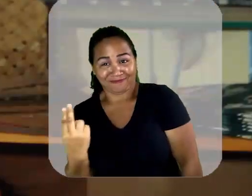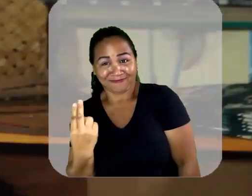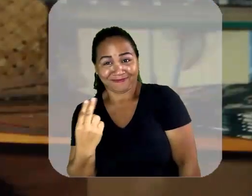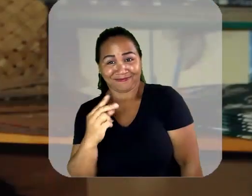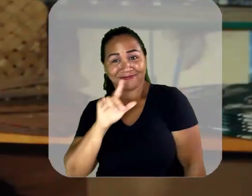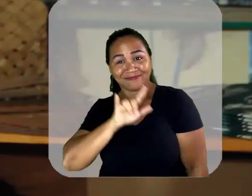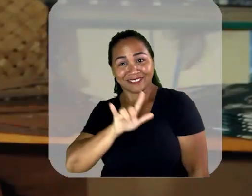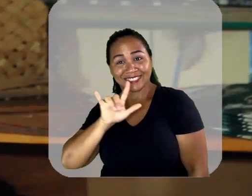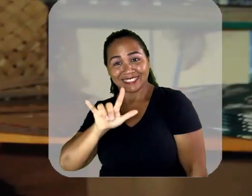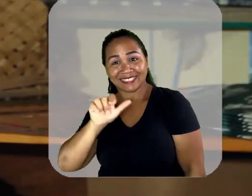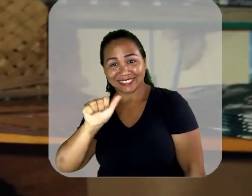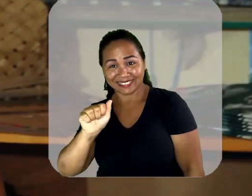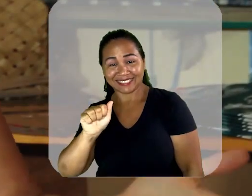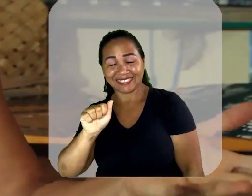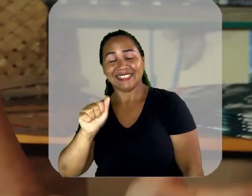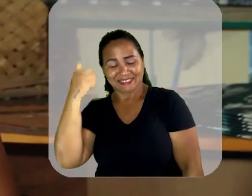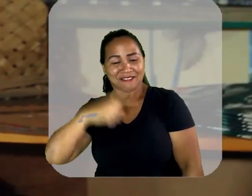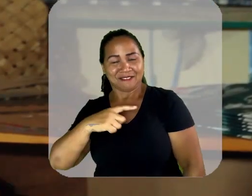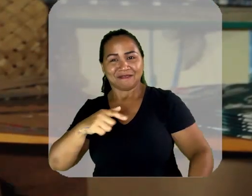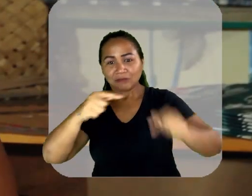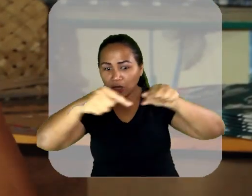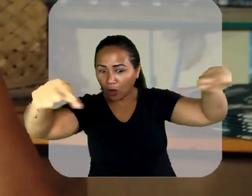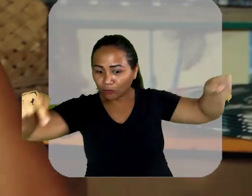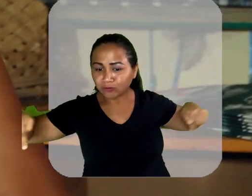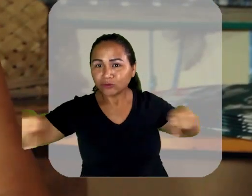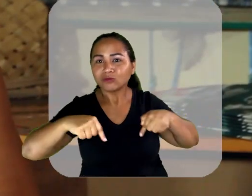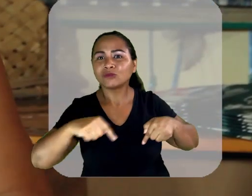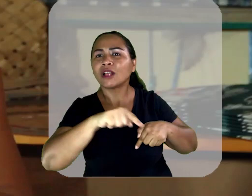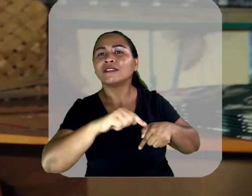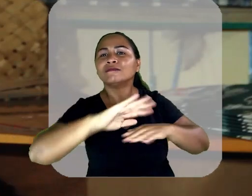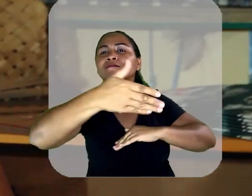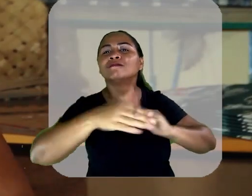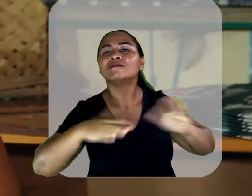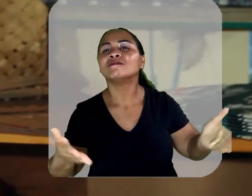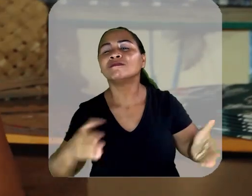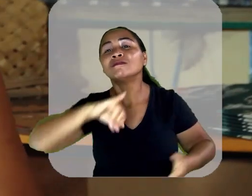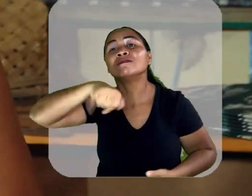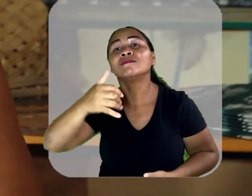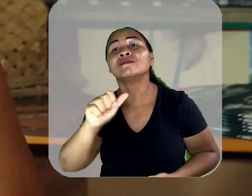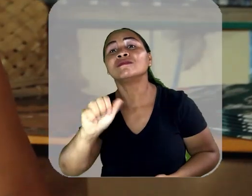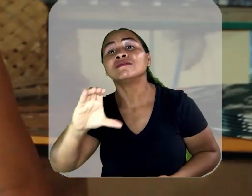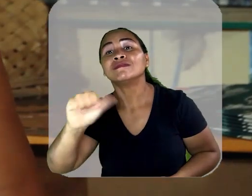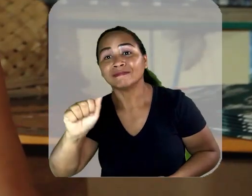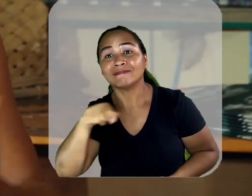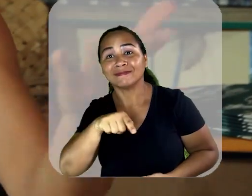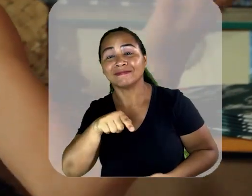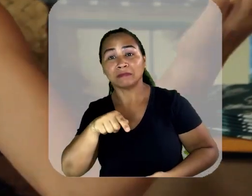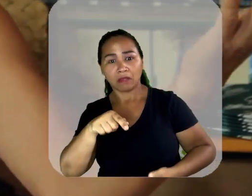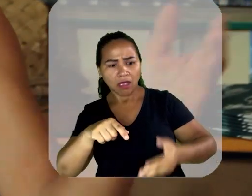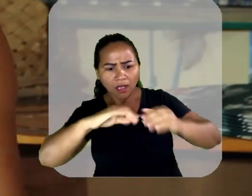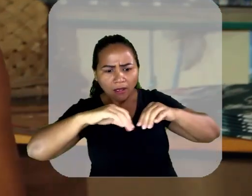Jacá de prosa, cantigas e versos. E aqui a gente vai brincar, vai passear, vai ler, vai cantar e vai